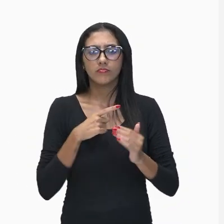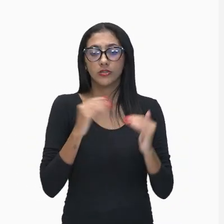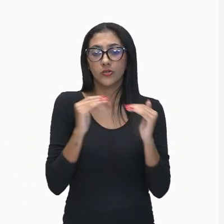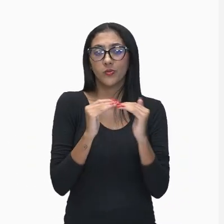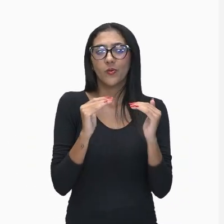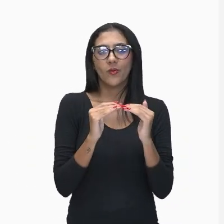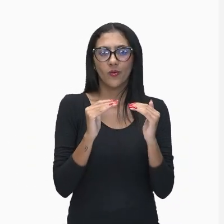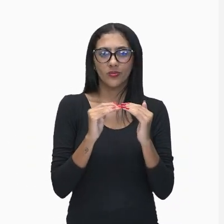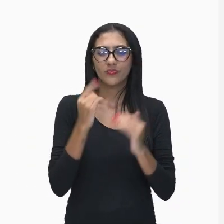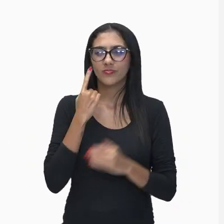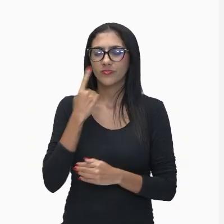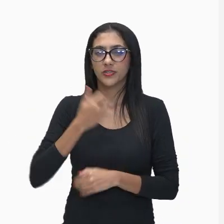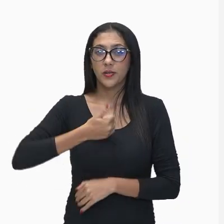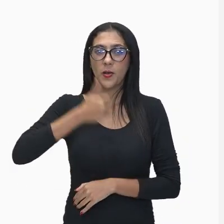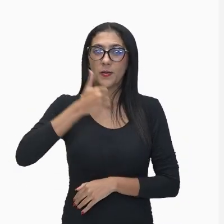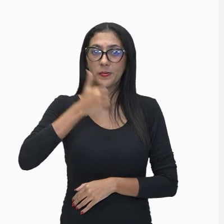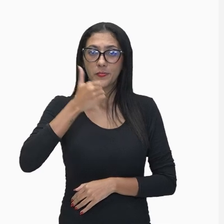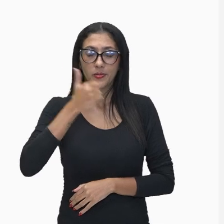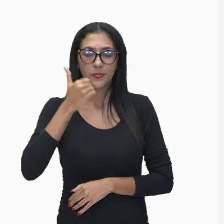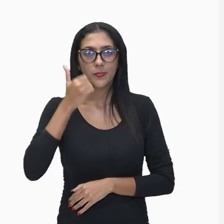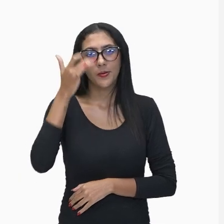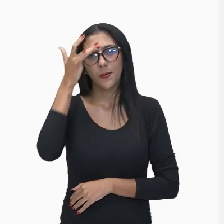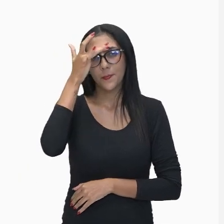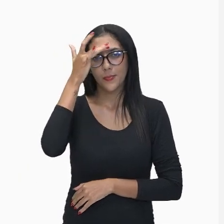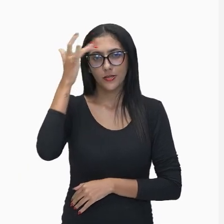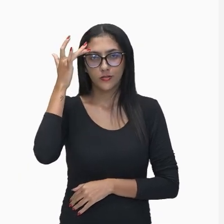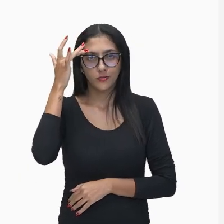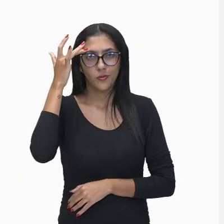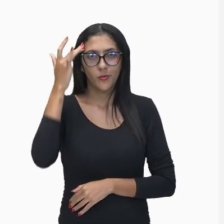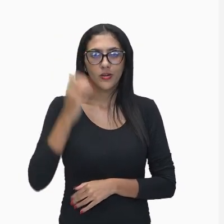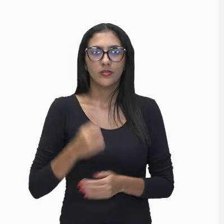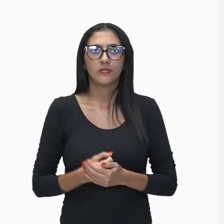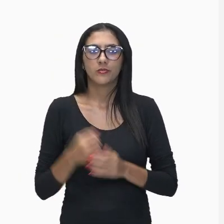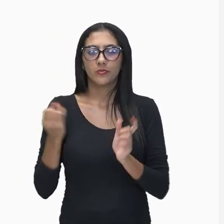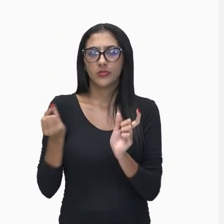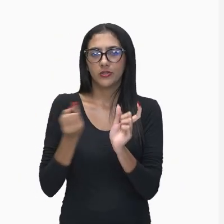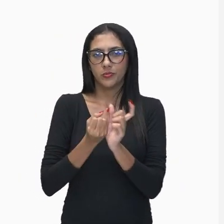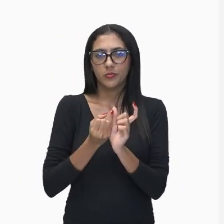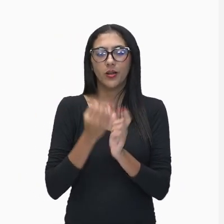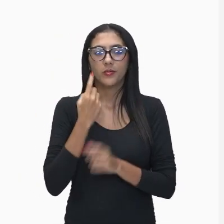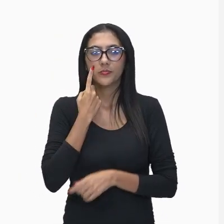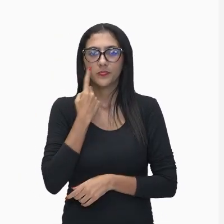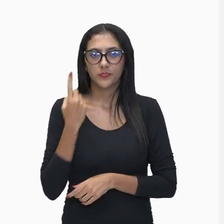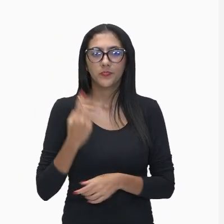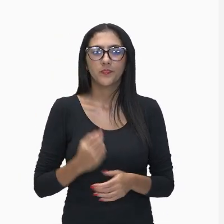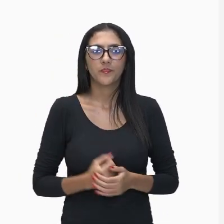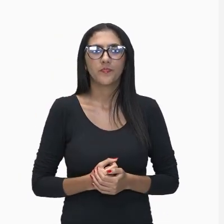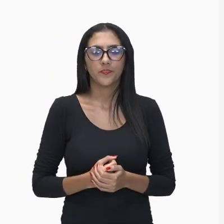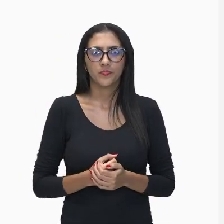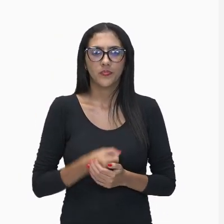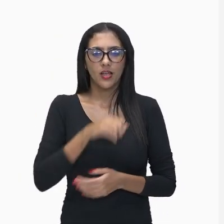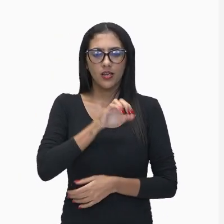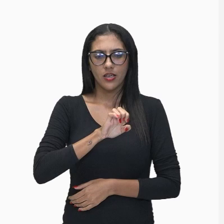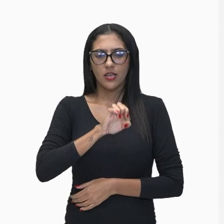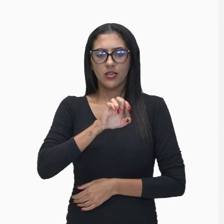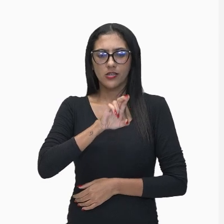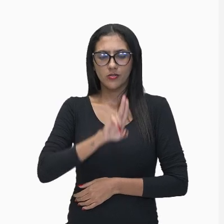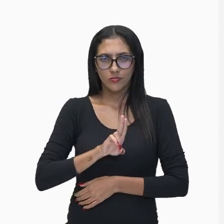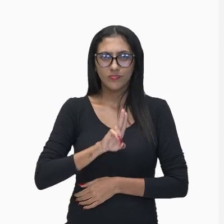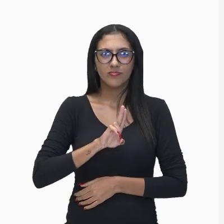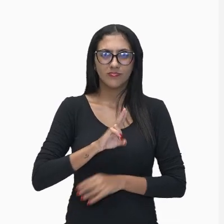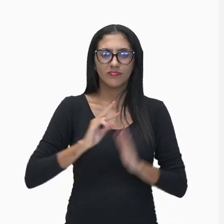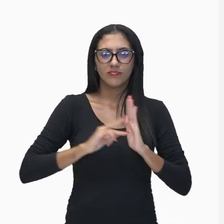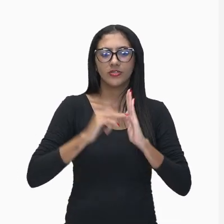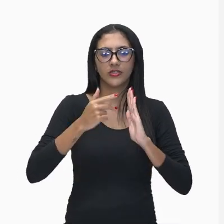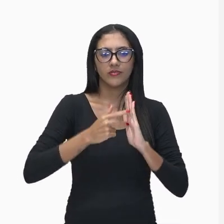na primeira pessoa do singular. Então, observe que o sujeito eu é um sujeito que corresponde à primeira pessoa do